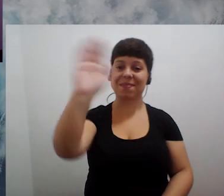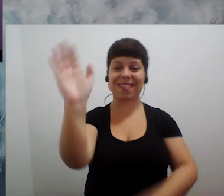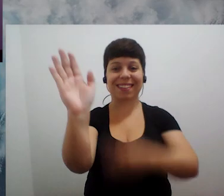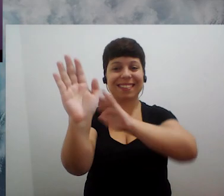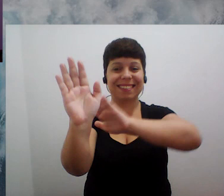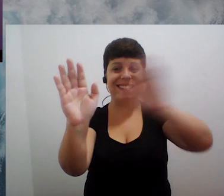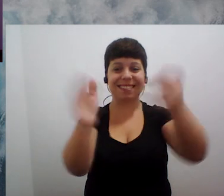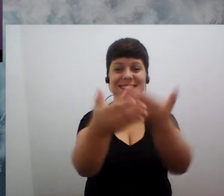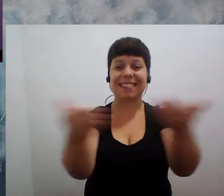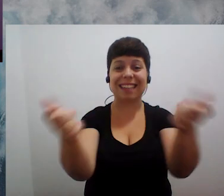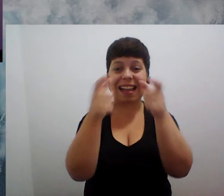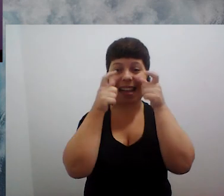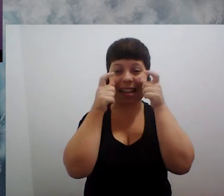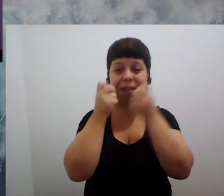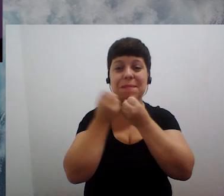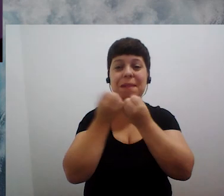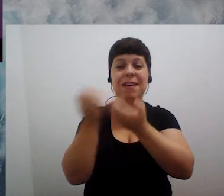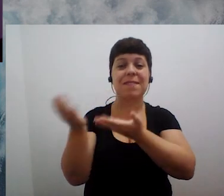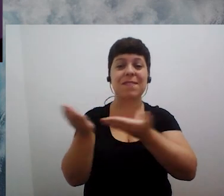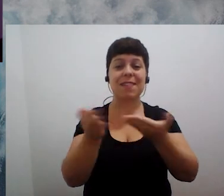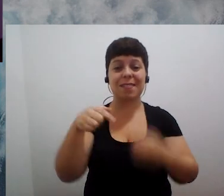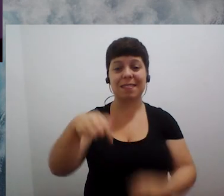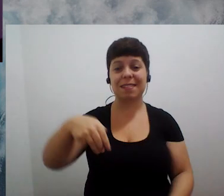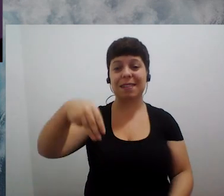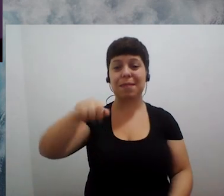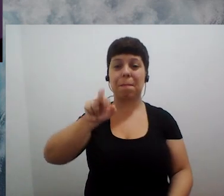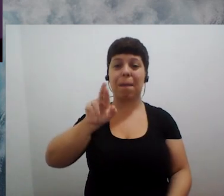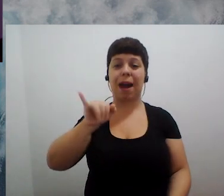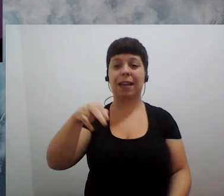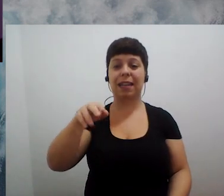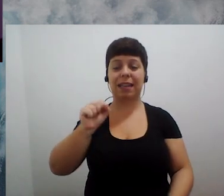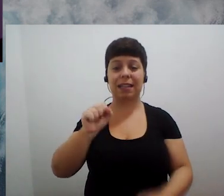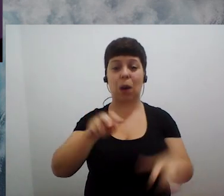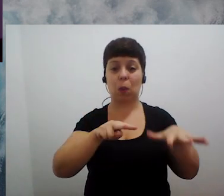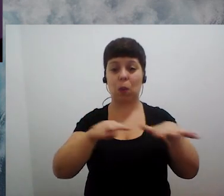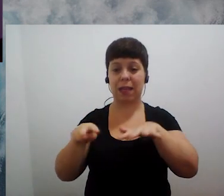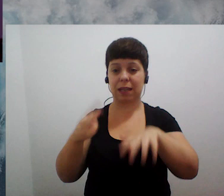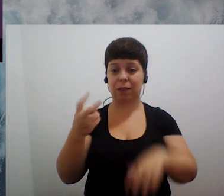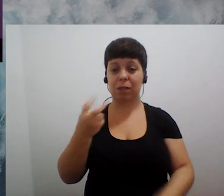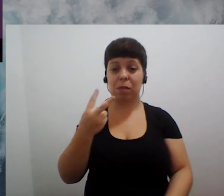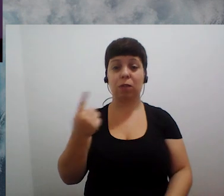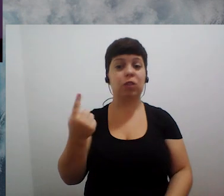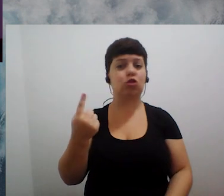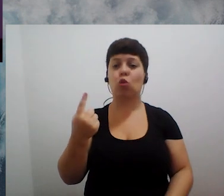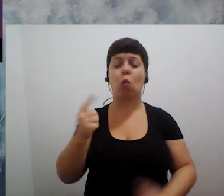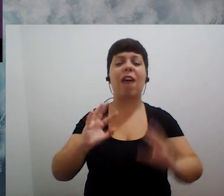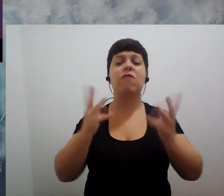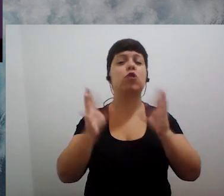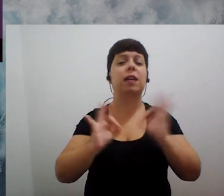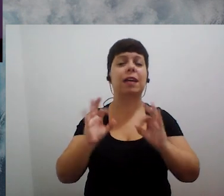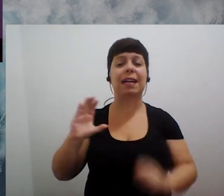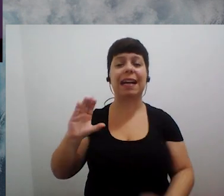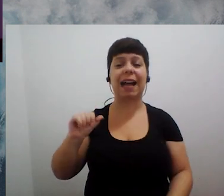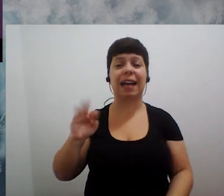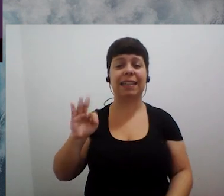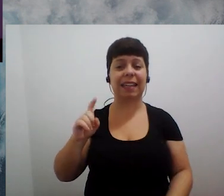Olá, pessoas que estão nos assistindo, sejam todas bem-vindas à Marina Week 2021. Esse evento é idealizado